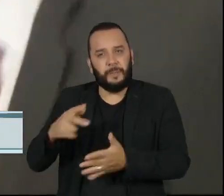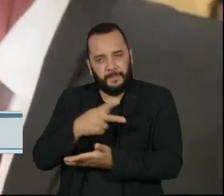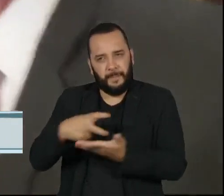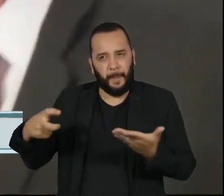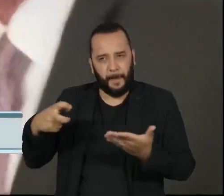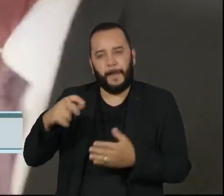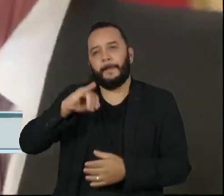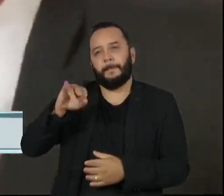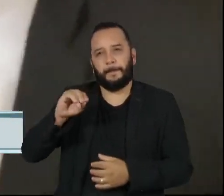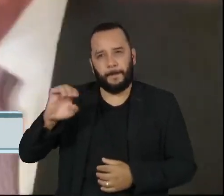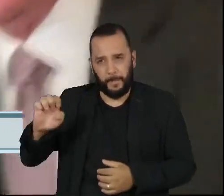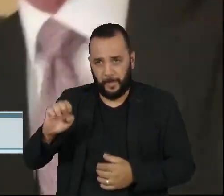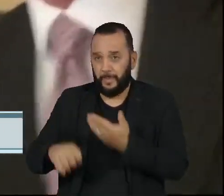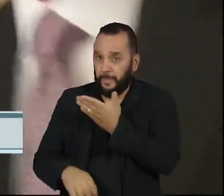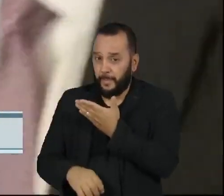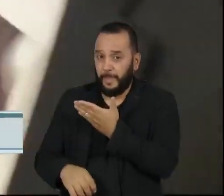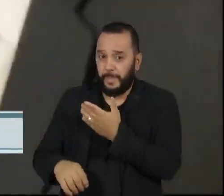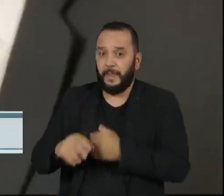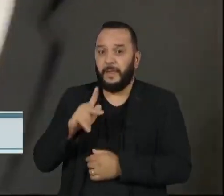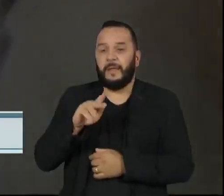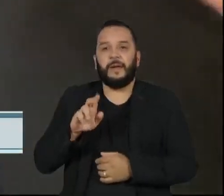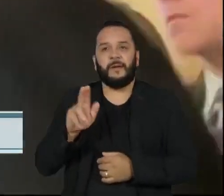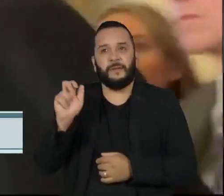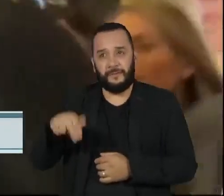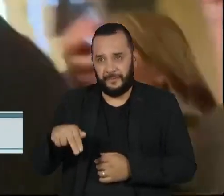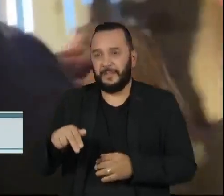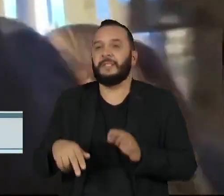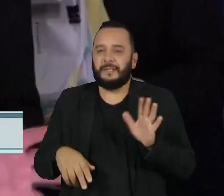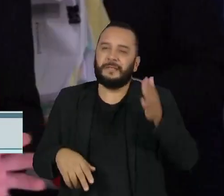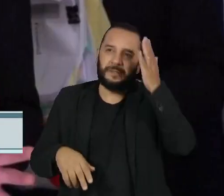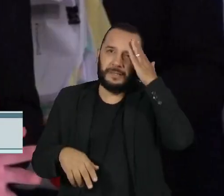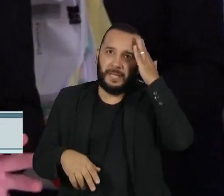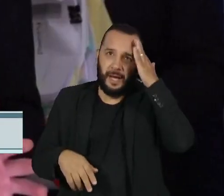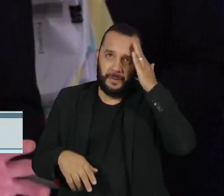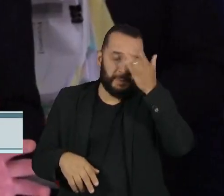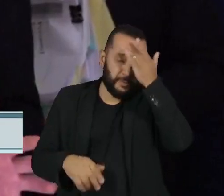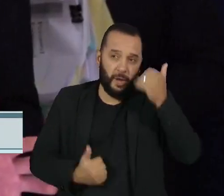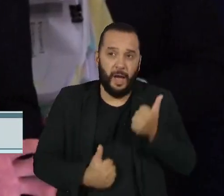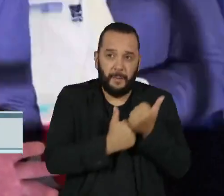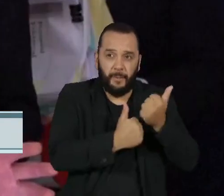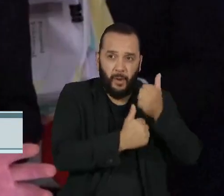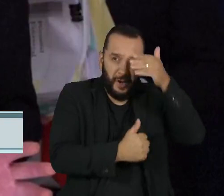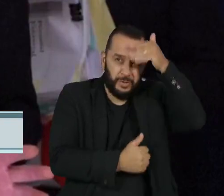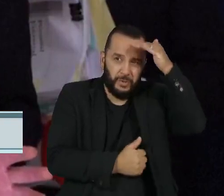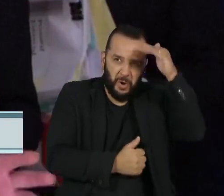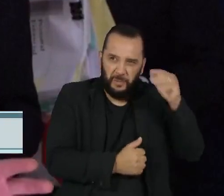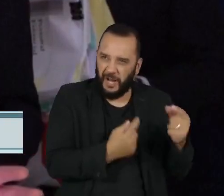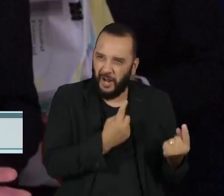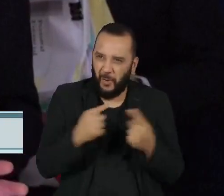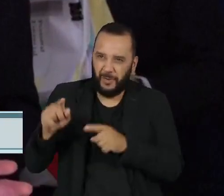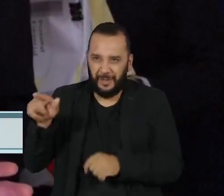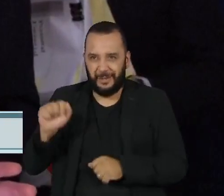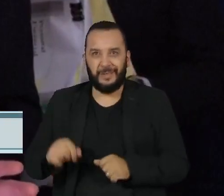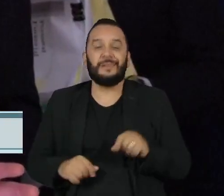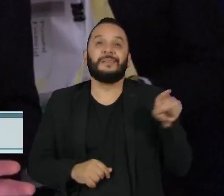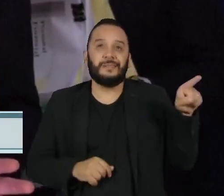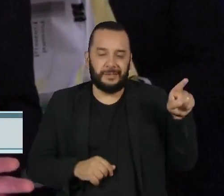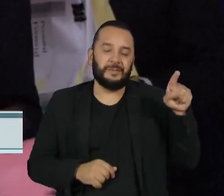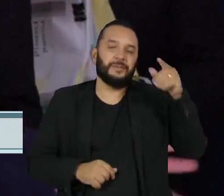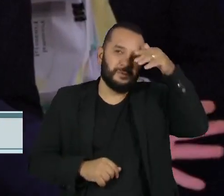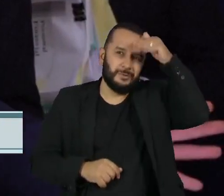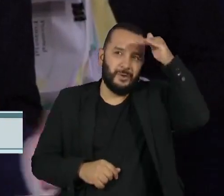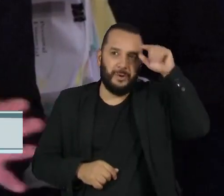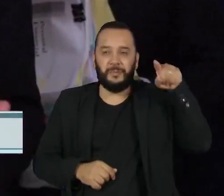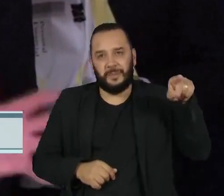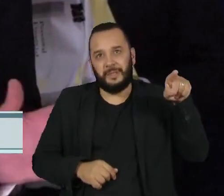Desde janeiro quando assumiu maart enfrentava o fogo amigo dos aliados de Donald trump o ex-presidente foi até cogitado pelos republicanos